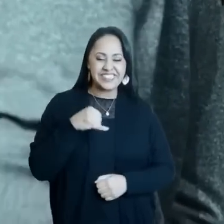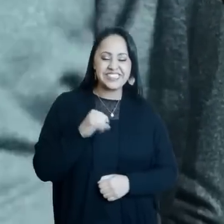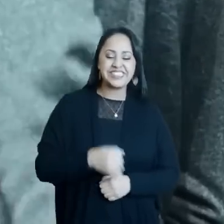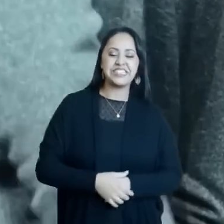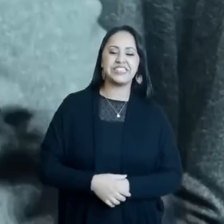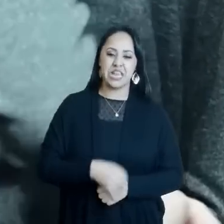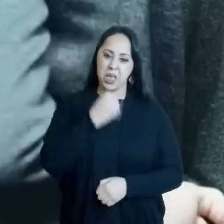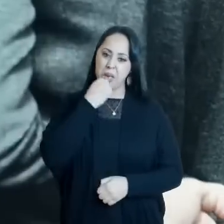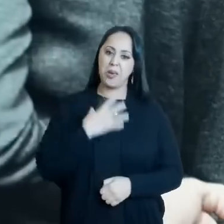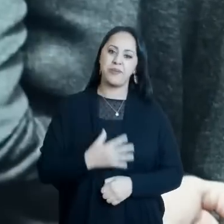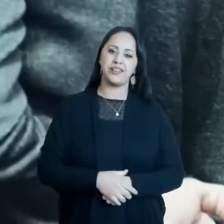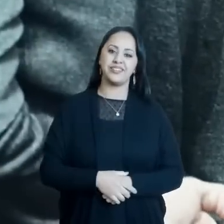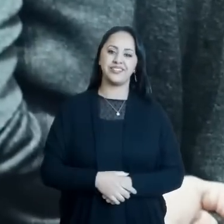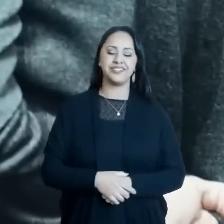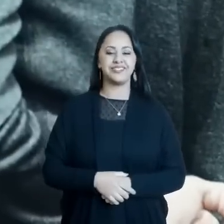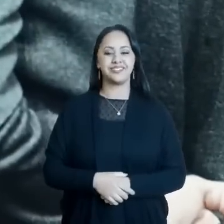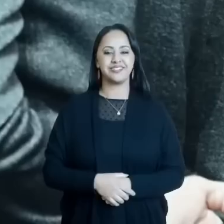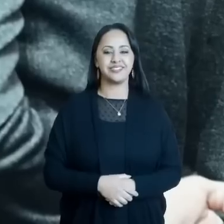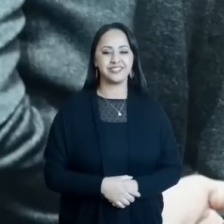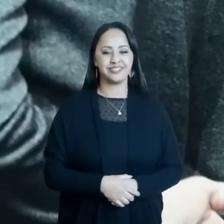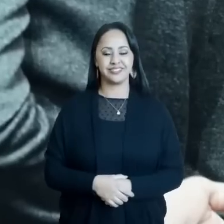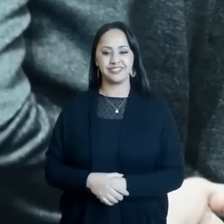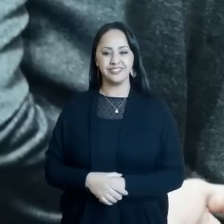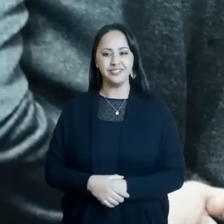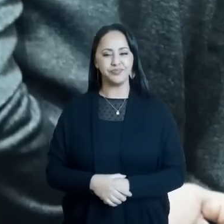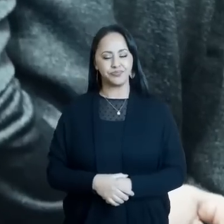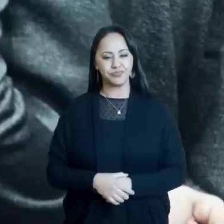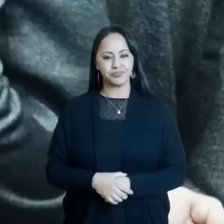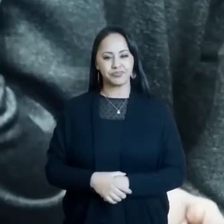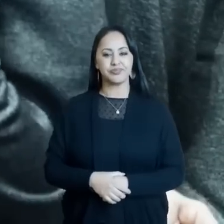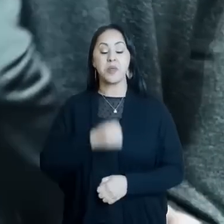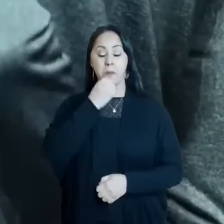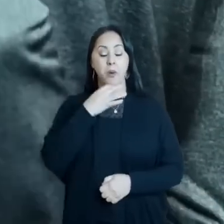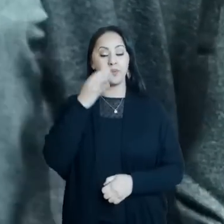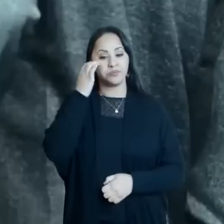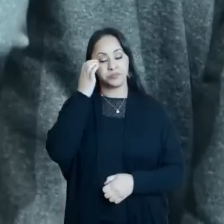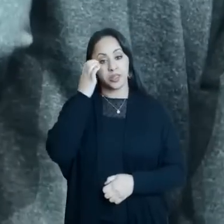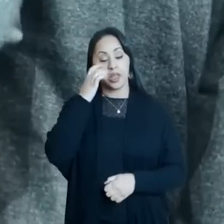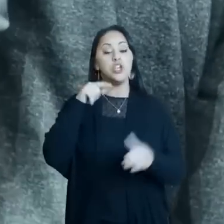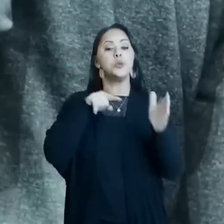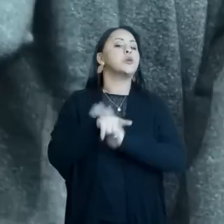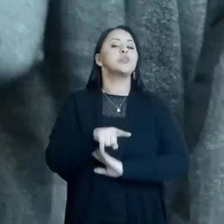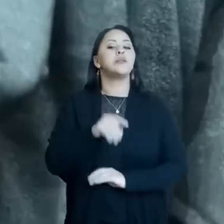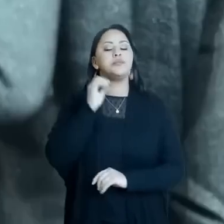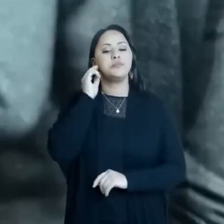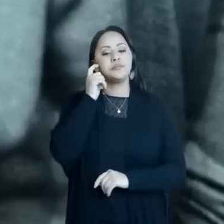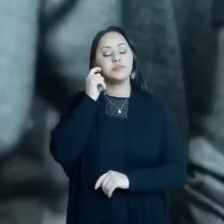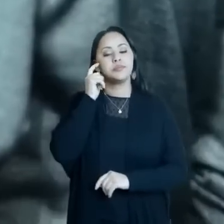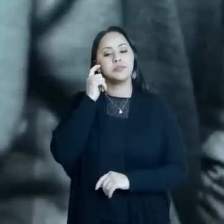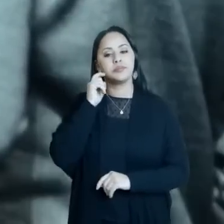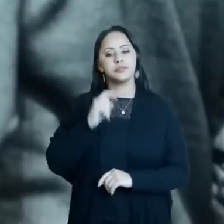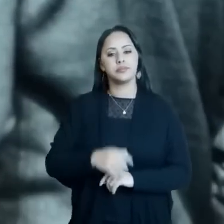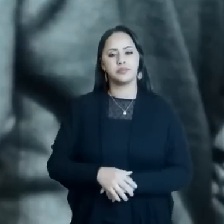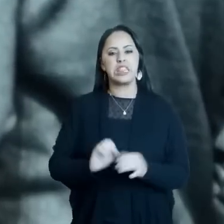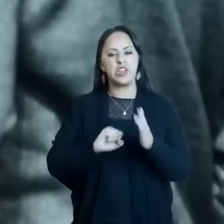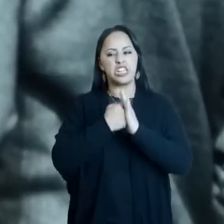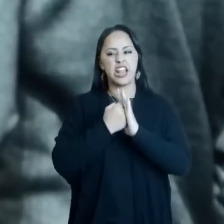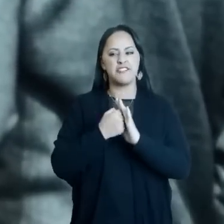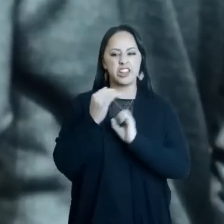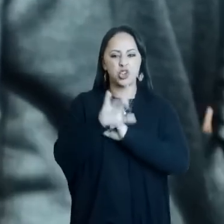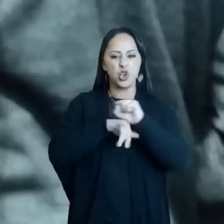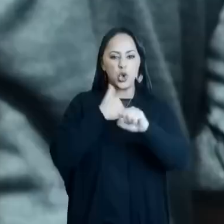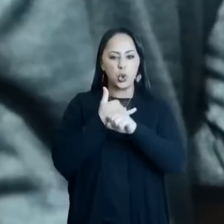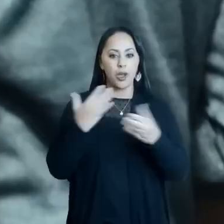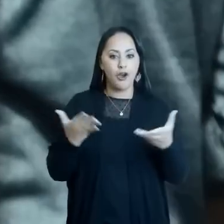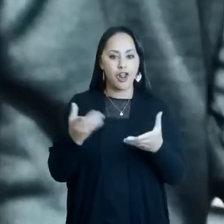Desde cedo. Benção. Ó, a galera falou que voltou no YouTube também. Do papo e passei pro seu. Benção. Ah, deixa eu te perguntar. É até bom que deu uma travadinha no YouTube,